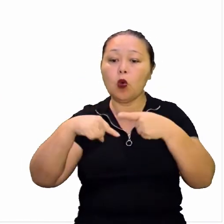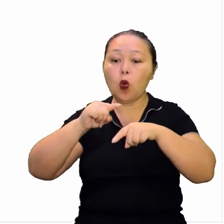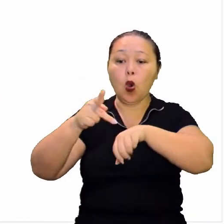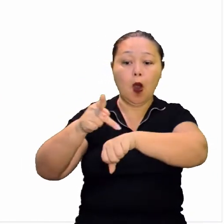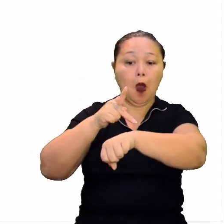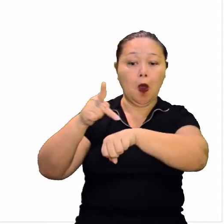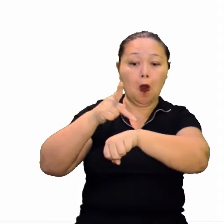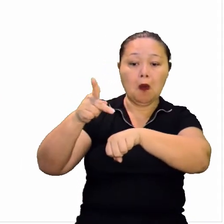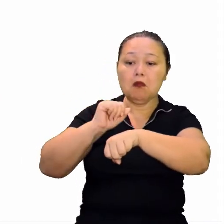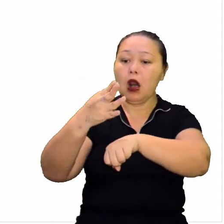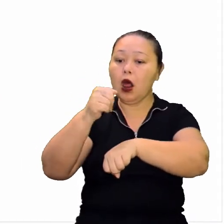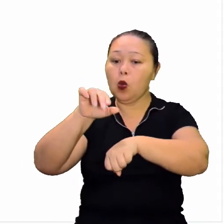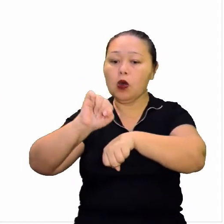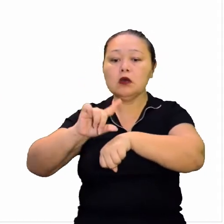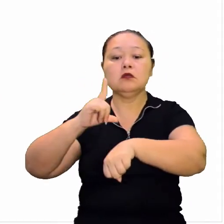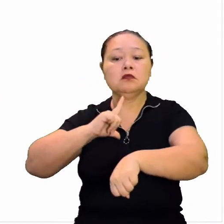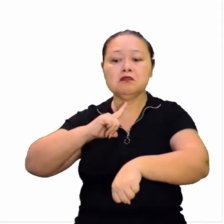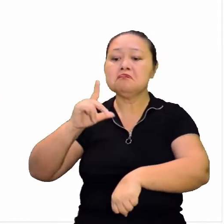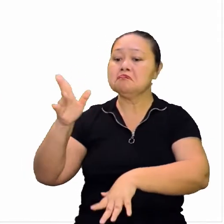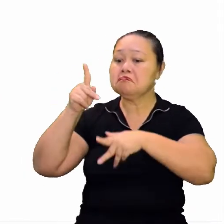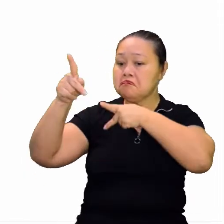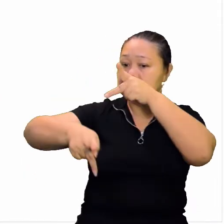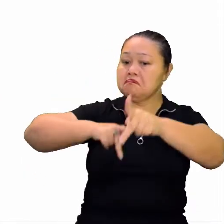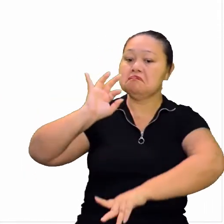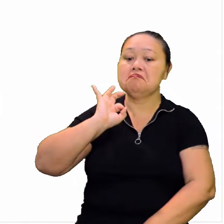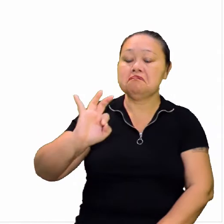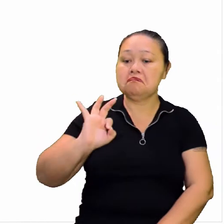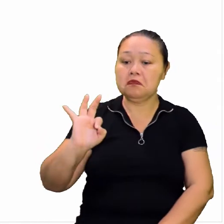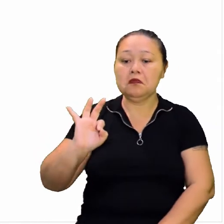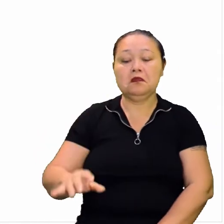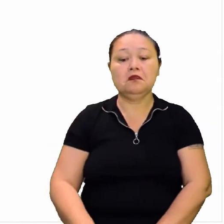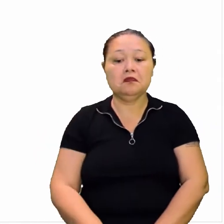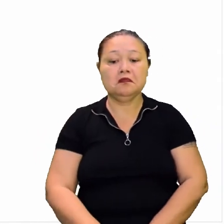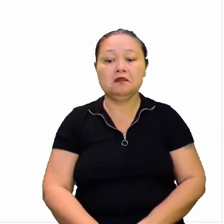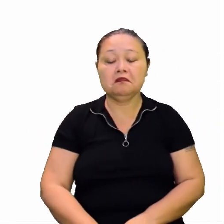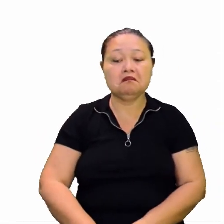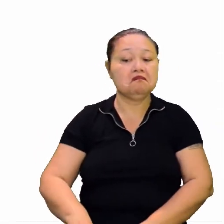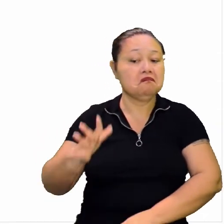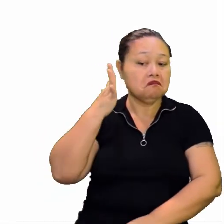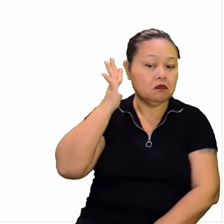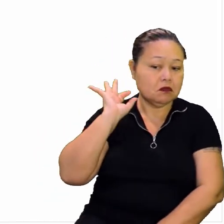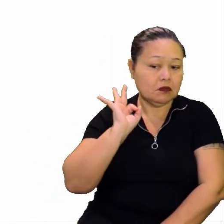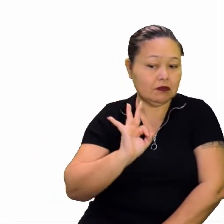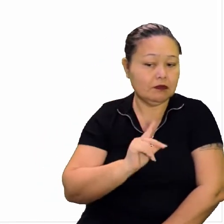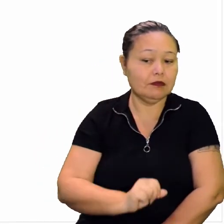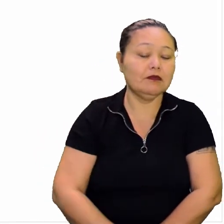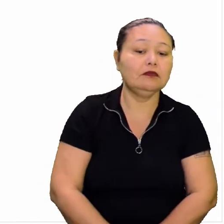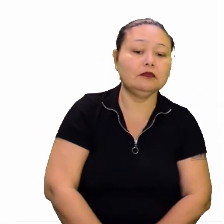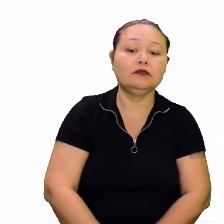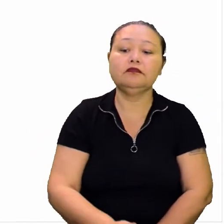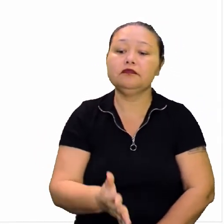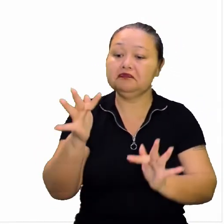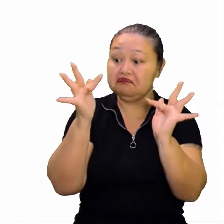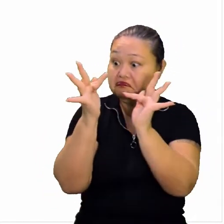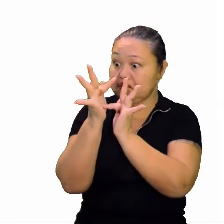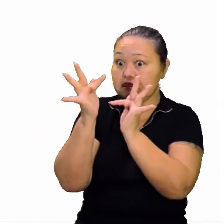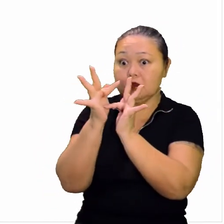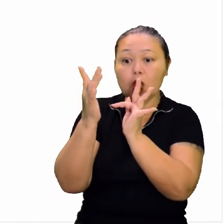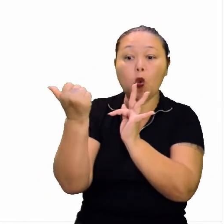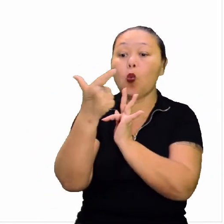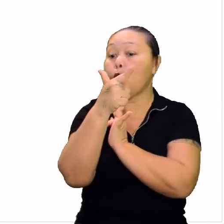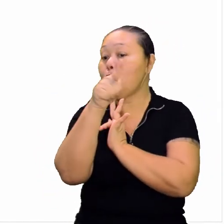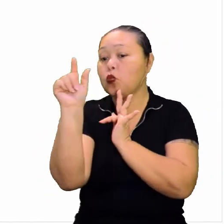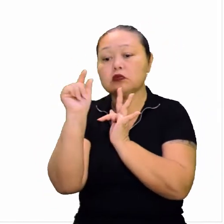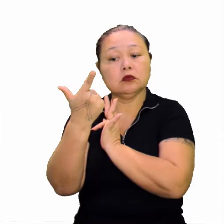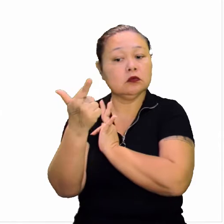Ei, pense no povo top das galáxias. São os fenícios. Nenhum outro,